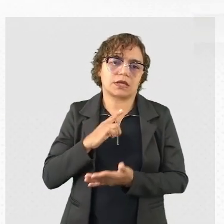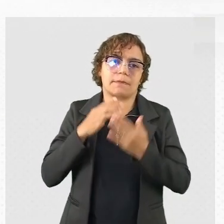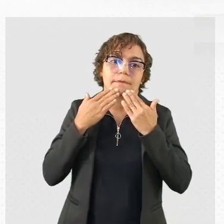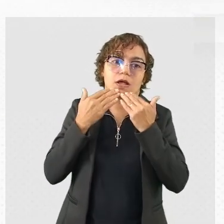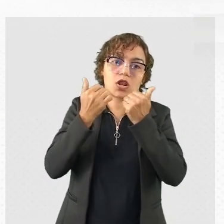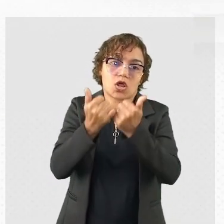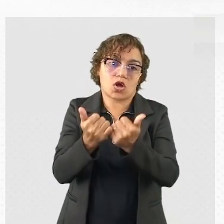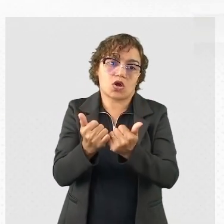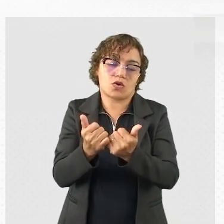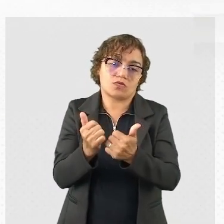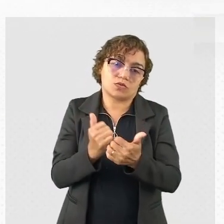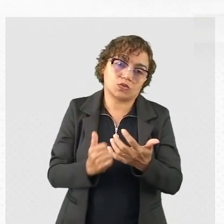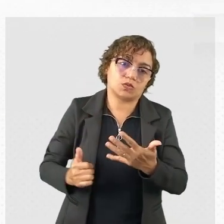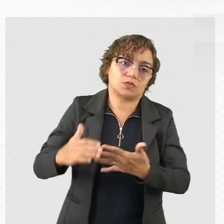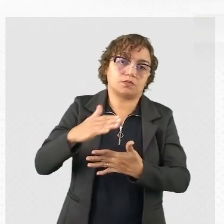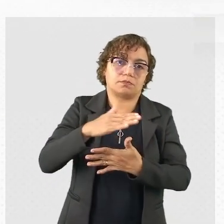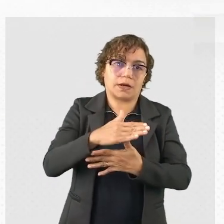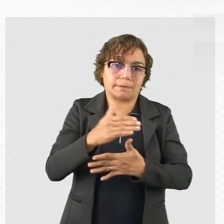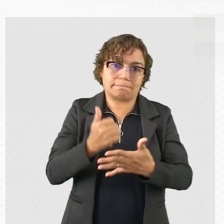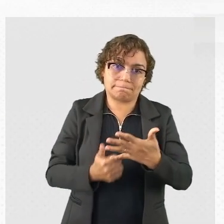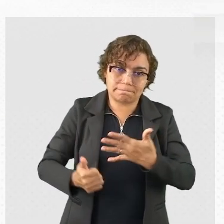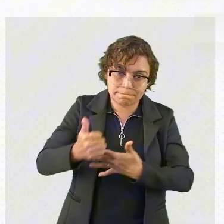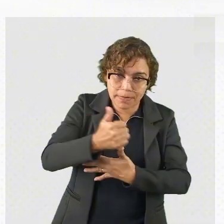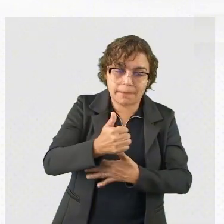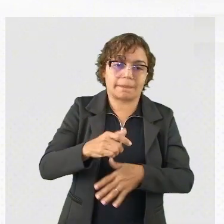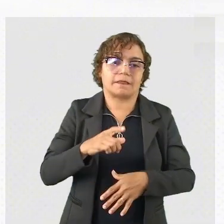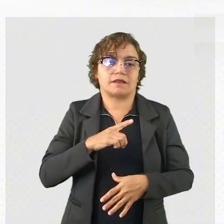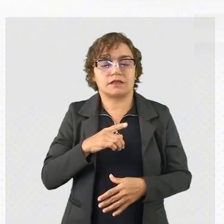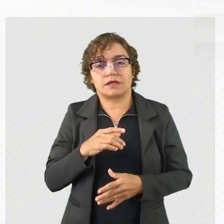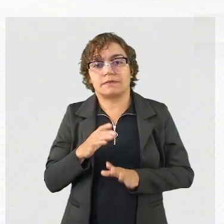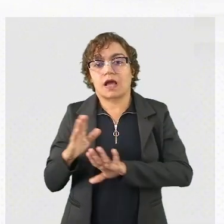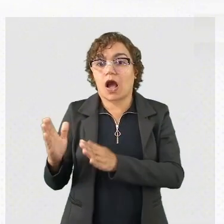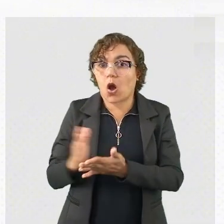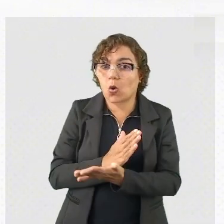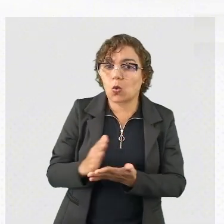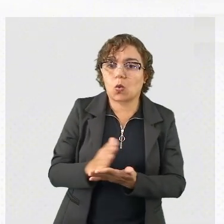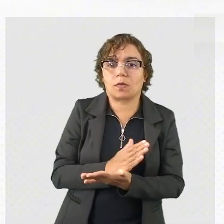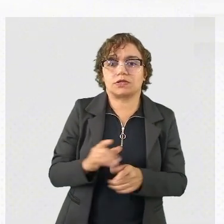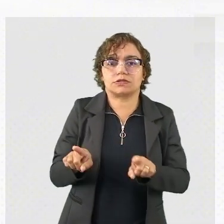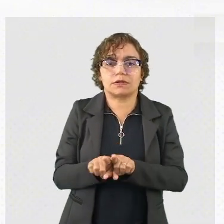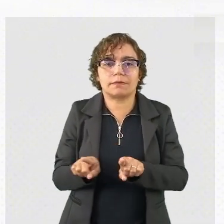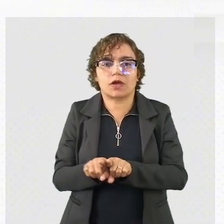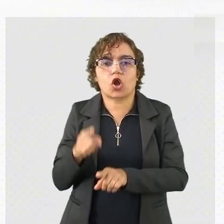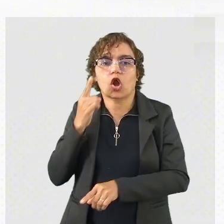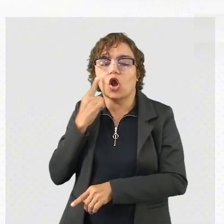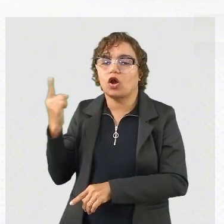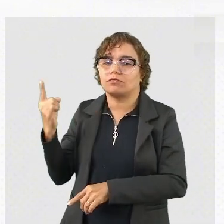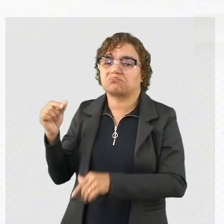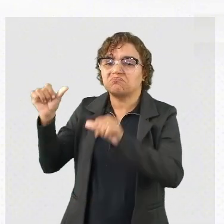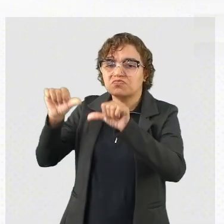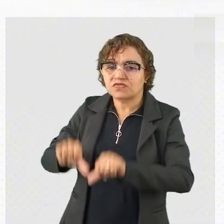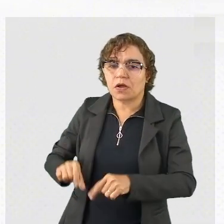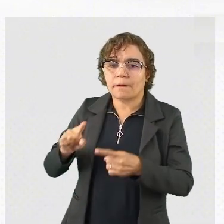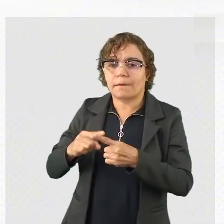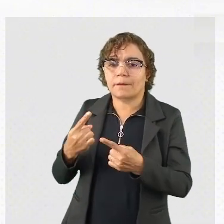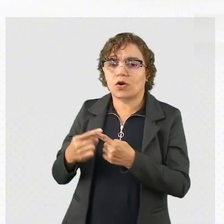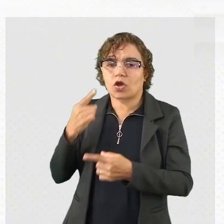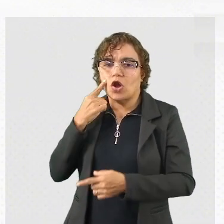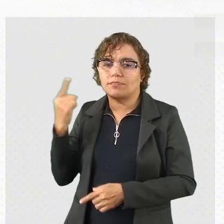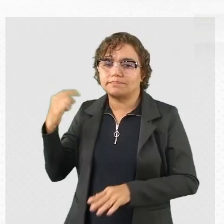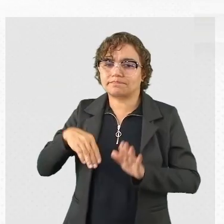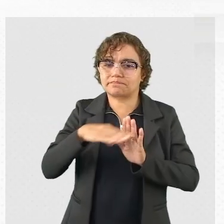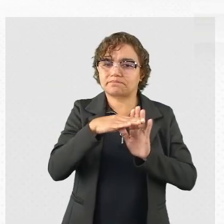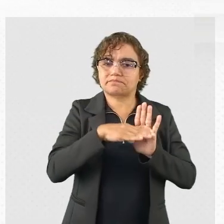destacar. A falta de recursos financeiros, a inexperiência e falta de interesse por parte de alguns donatários,